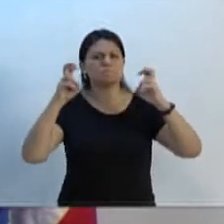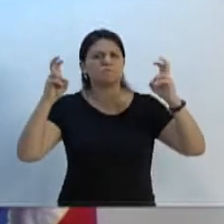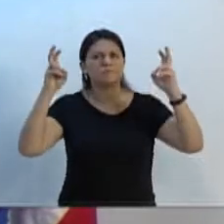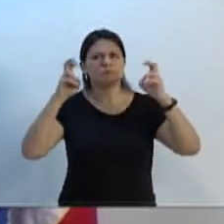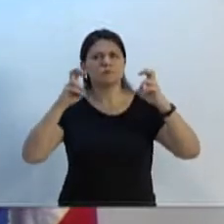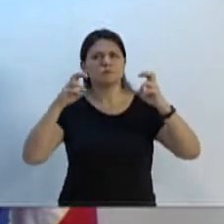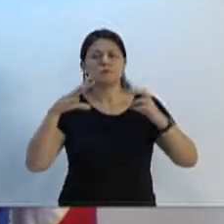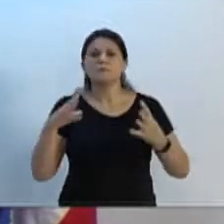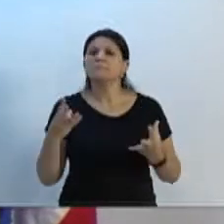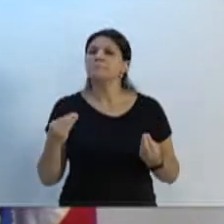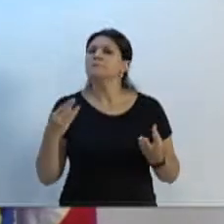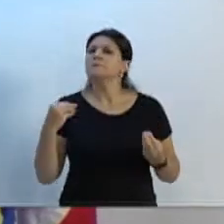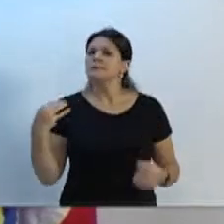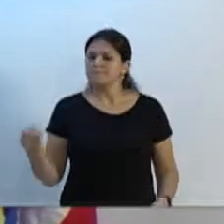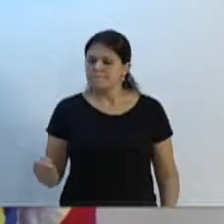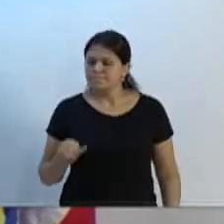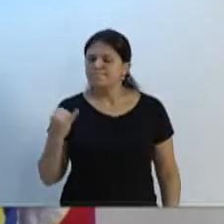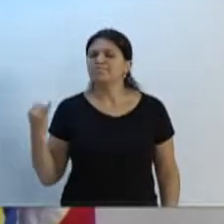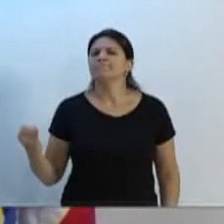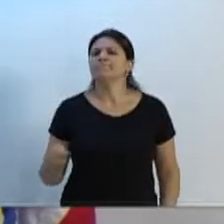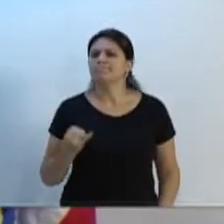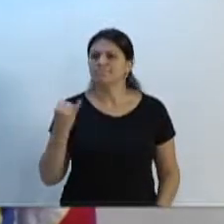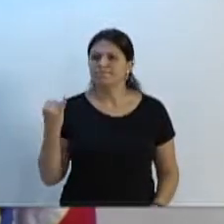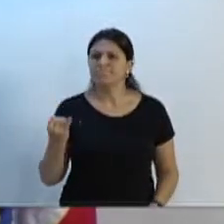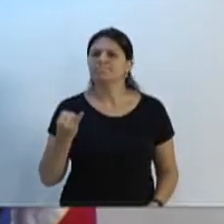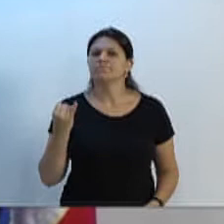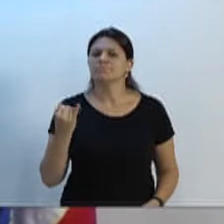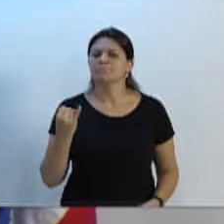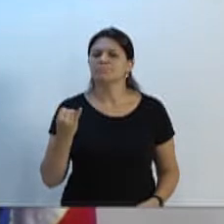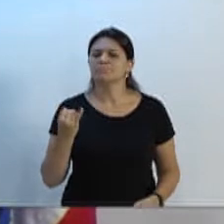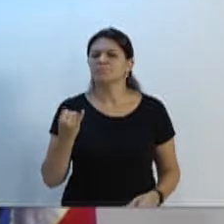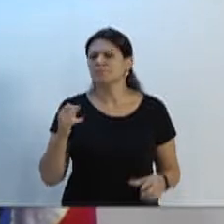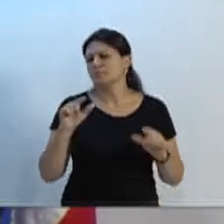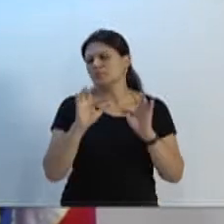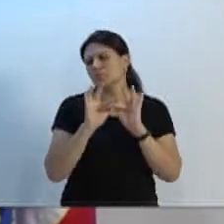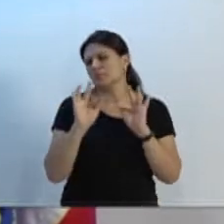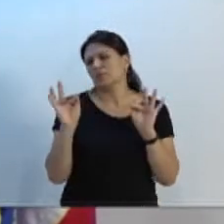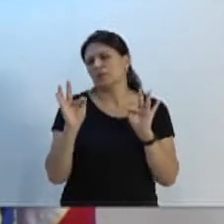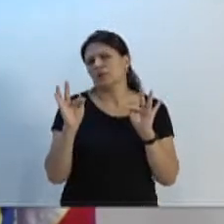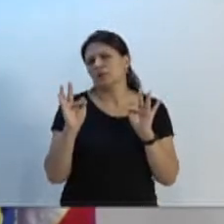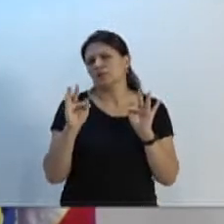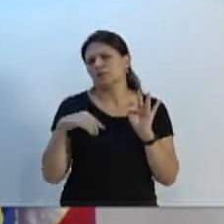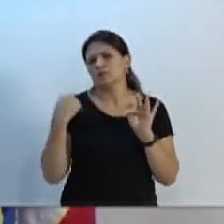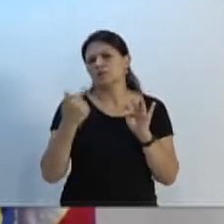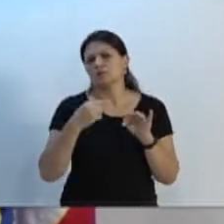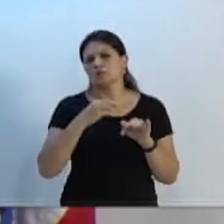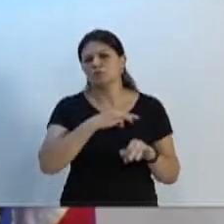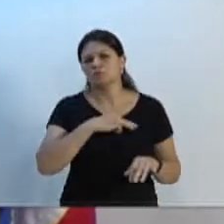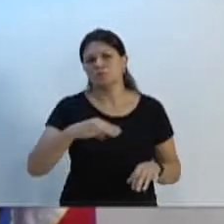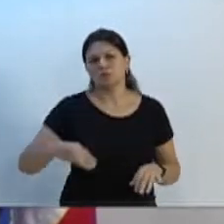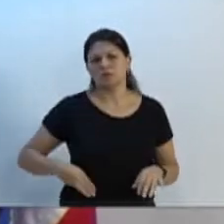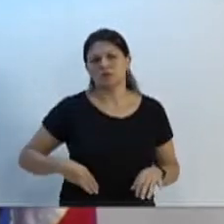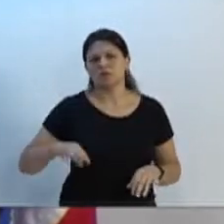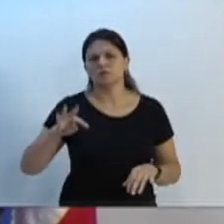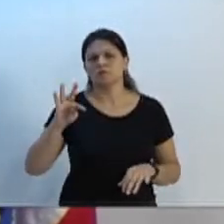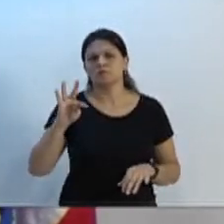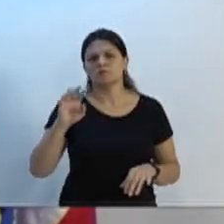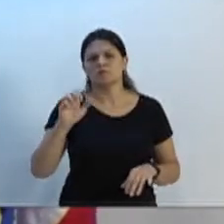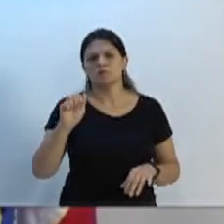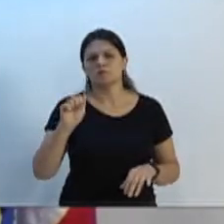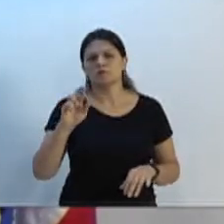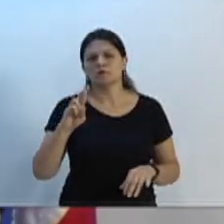de extrema importância utilizando e parafraseando o nosso ministro tarcísio gomes de freitas